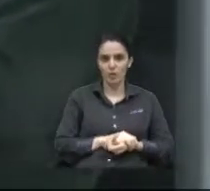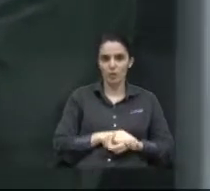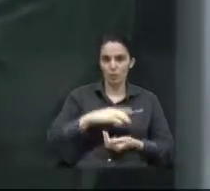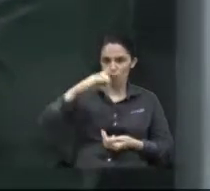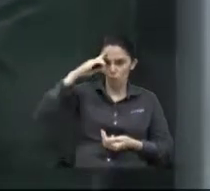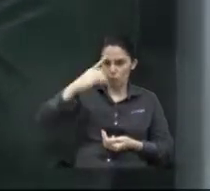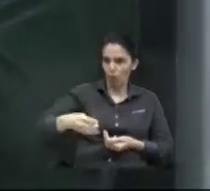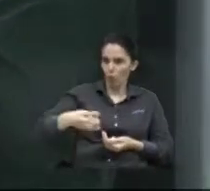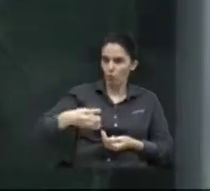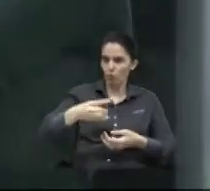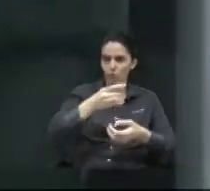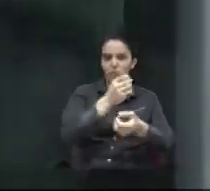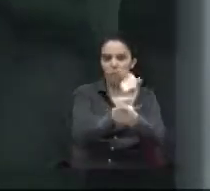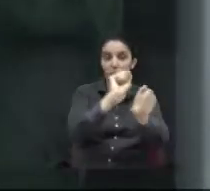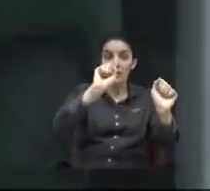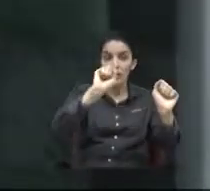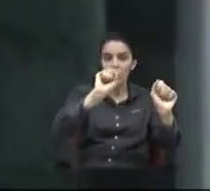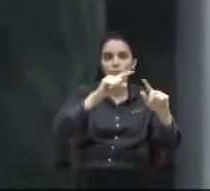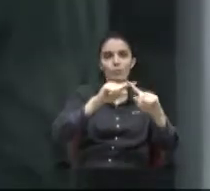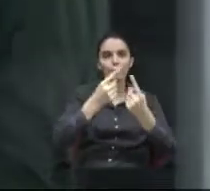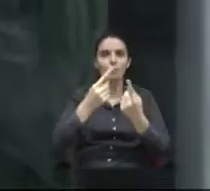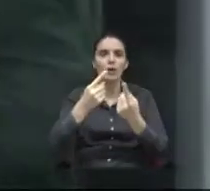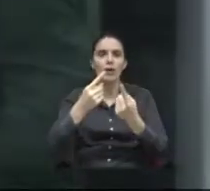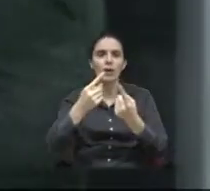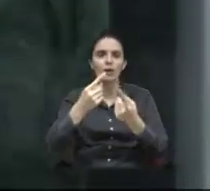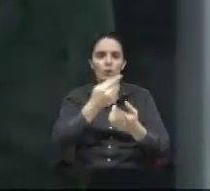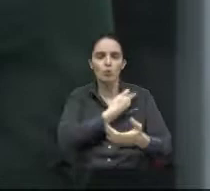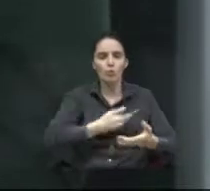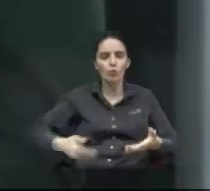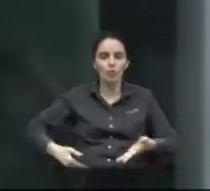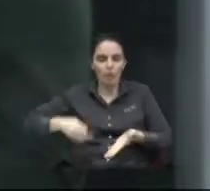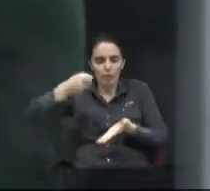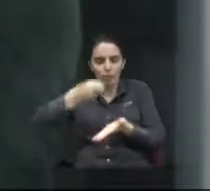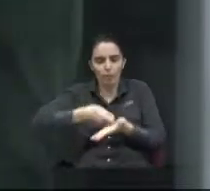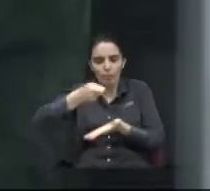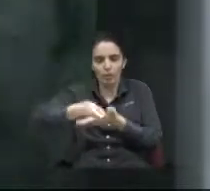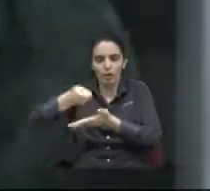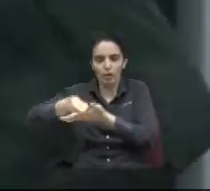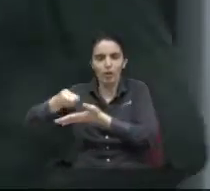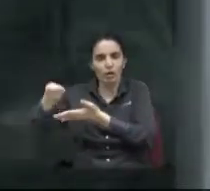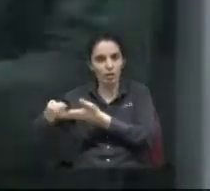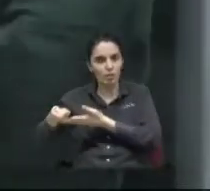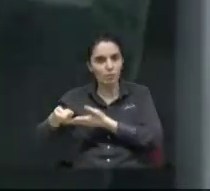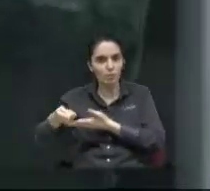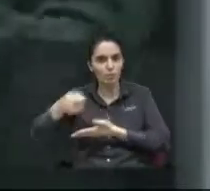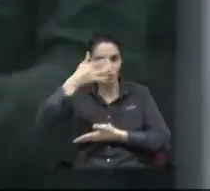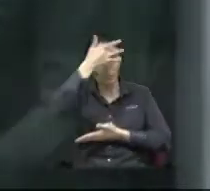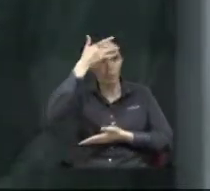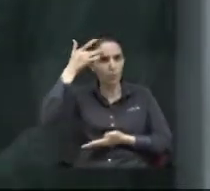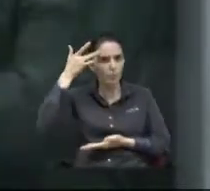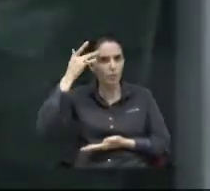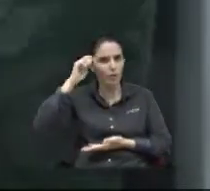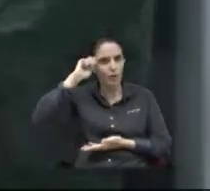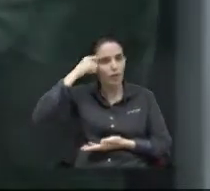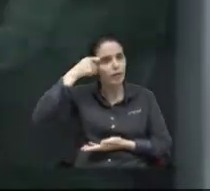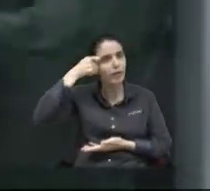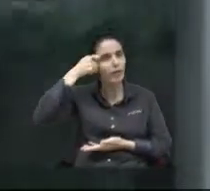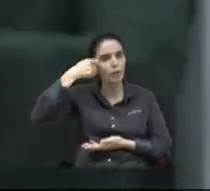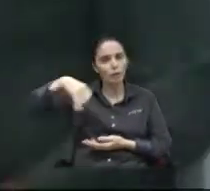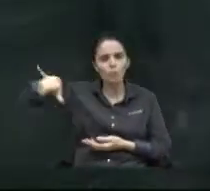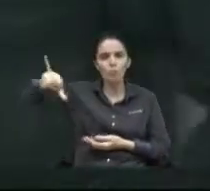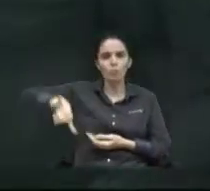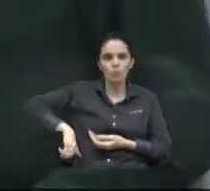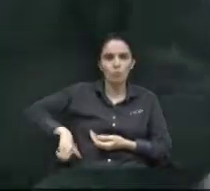safadeza que tem hoje lá em Brasília existia desde aquela época. E os negros sofrendo cada vez mais. E o Romalino vem